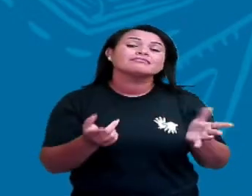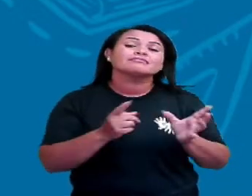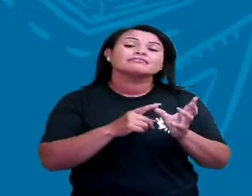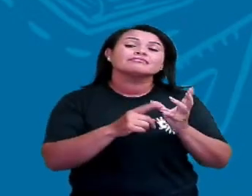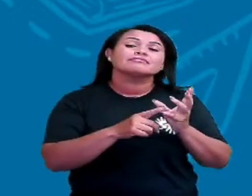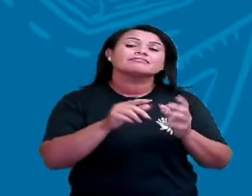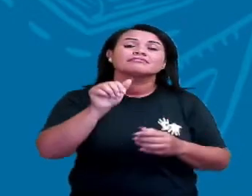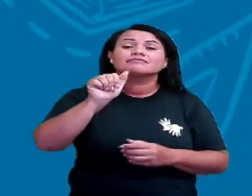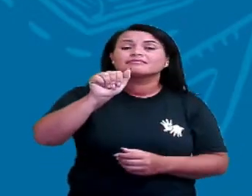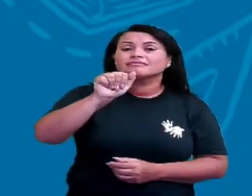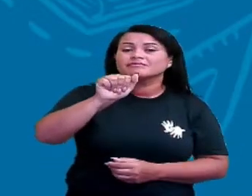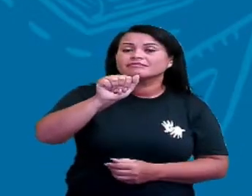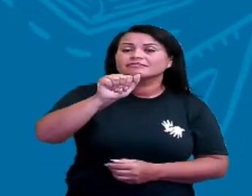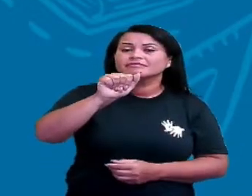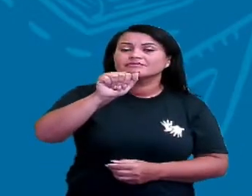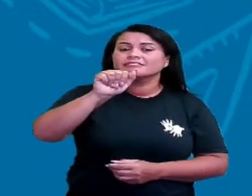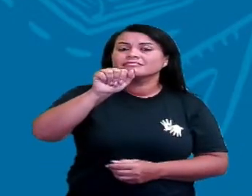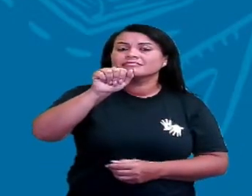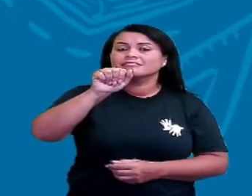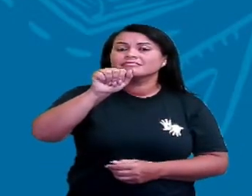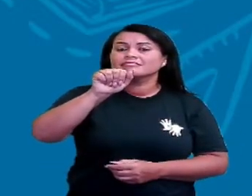são. A,